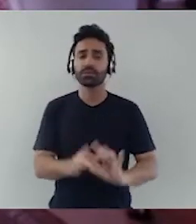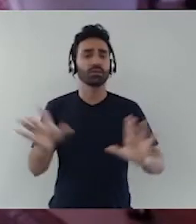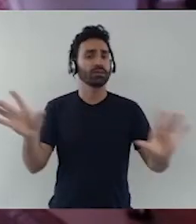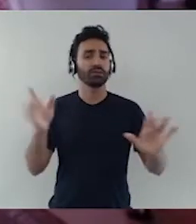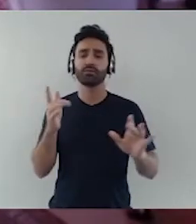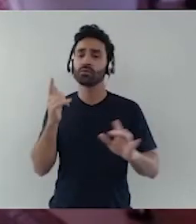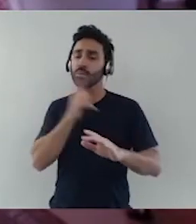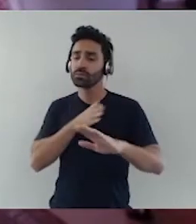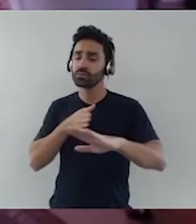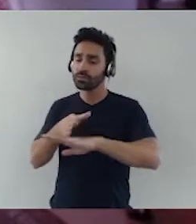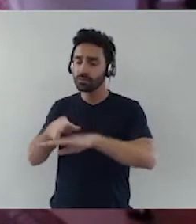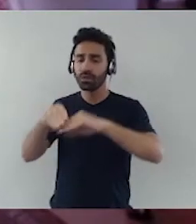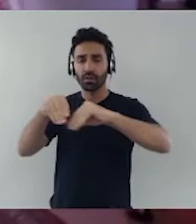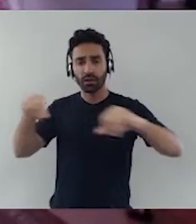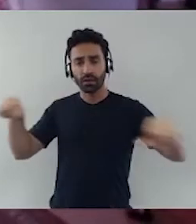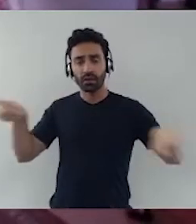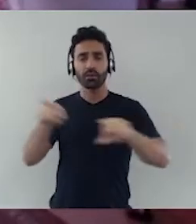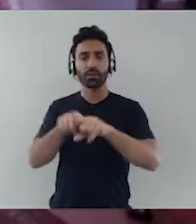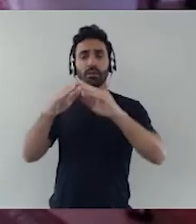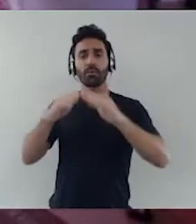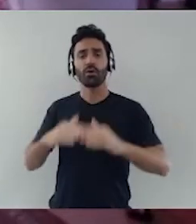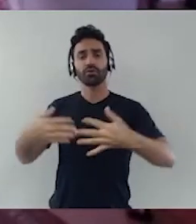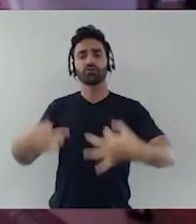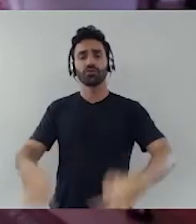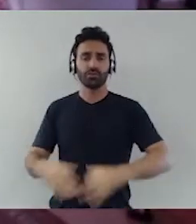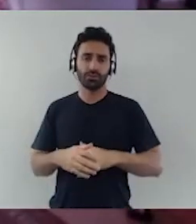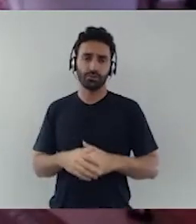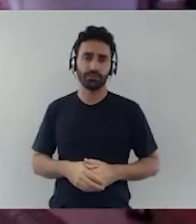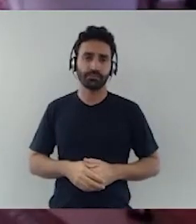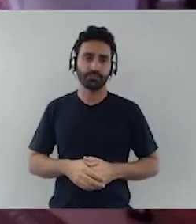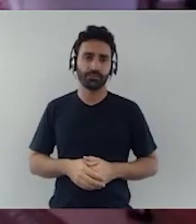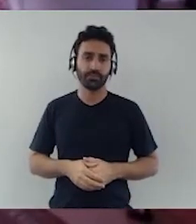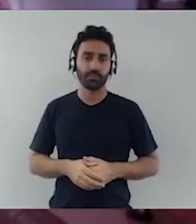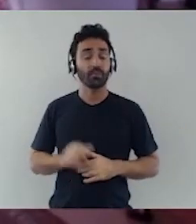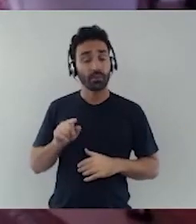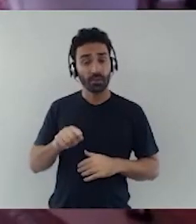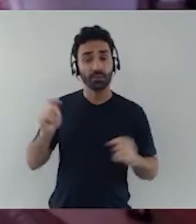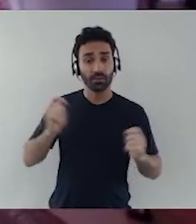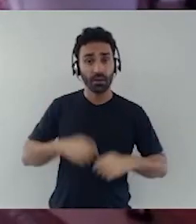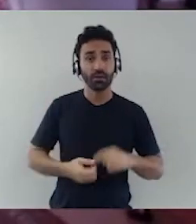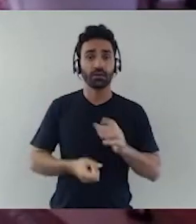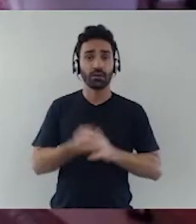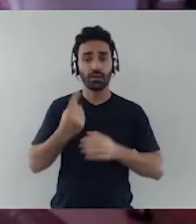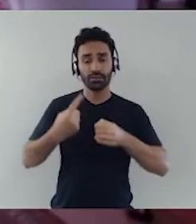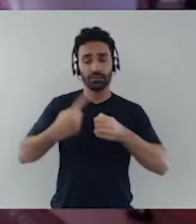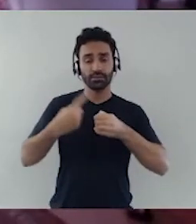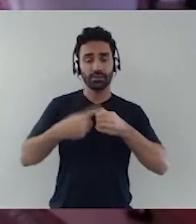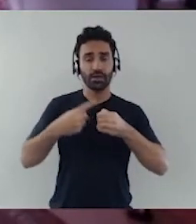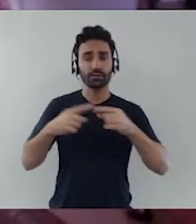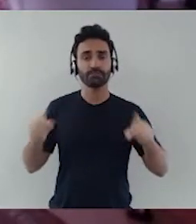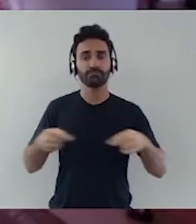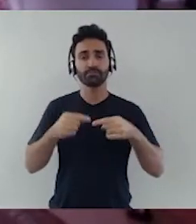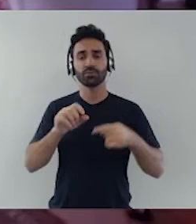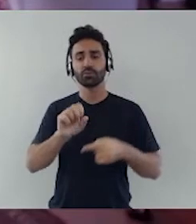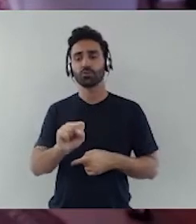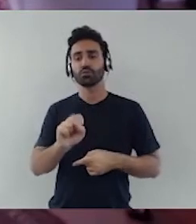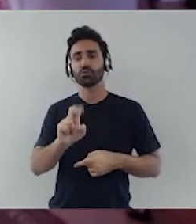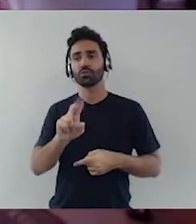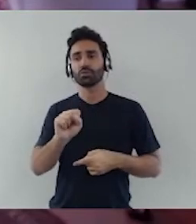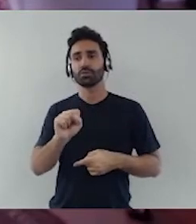e a moradia digna nas cidades. Essa é a condição para se criar cidades sustentáveis,